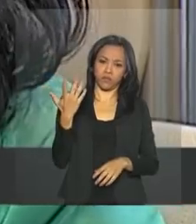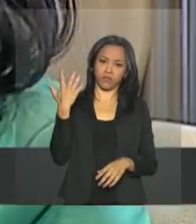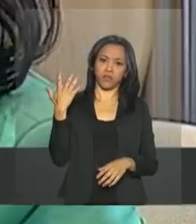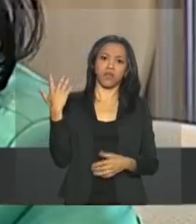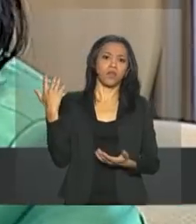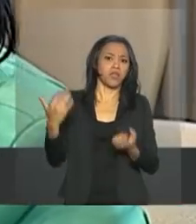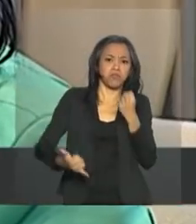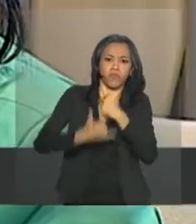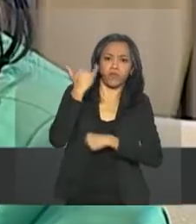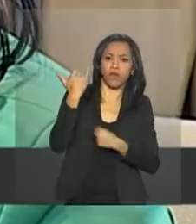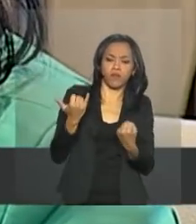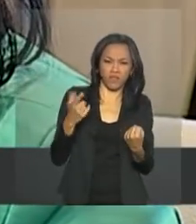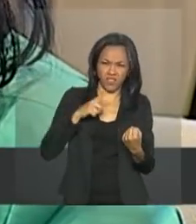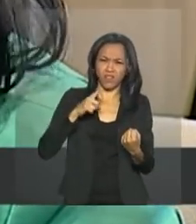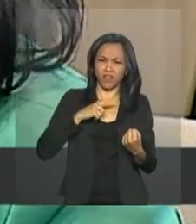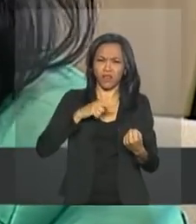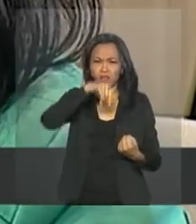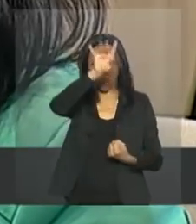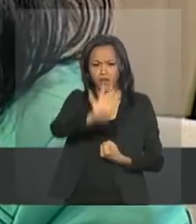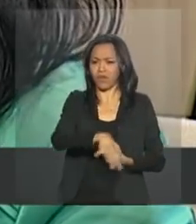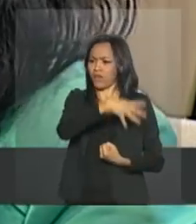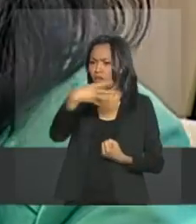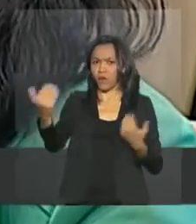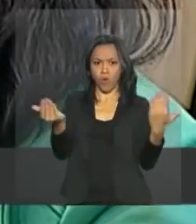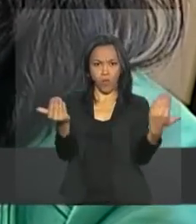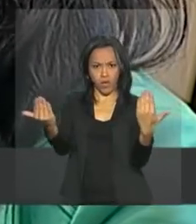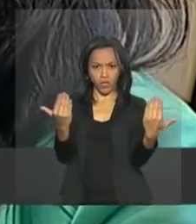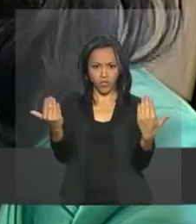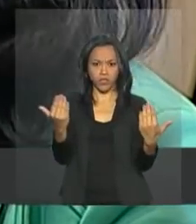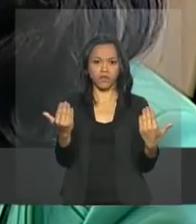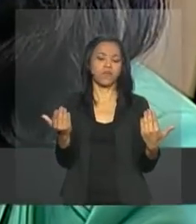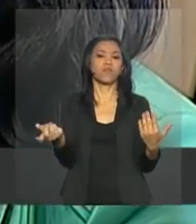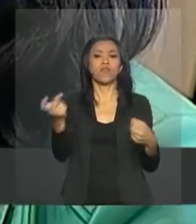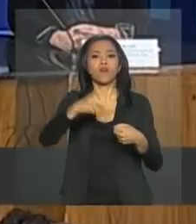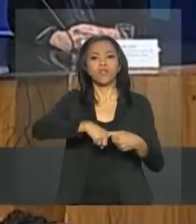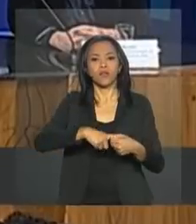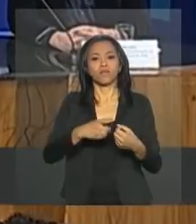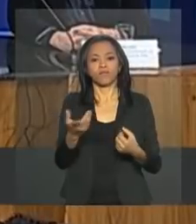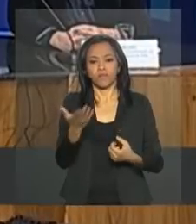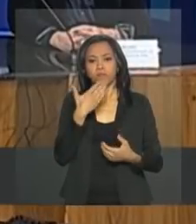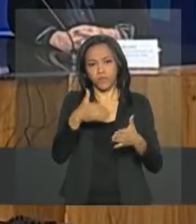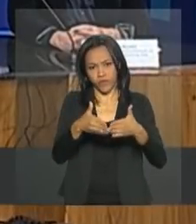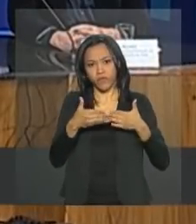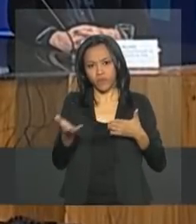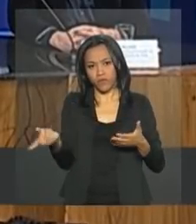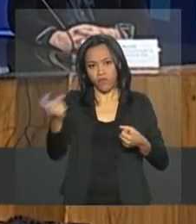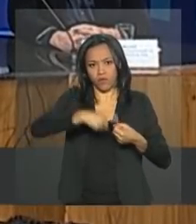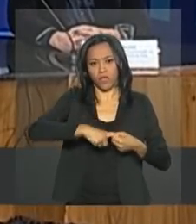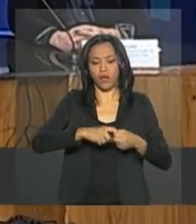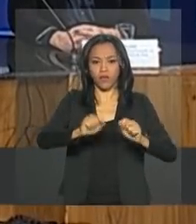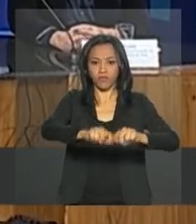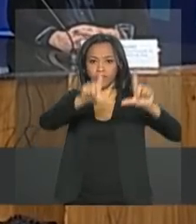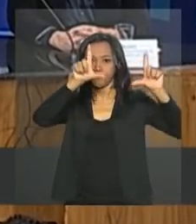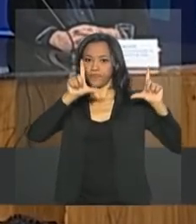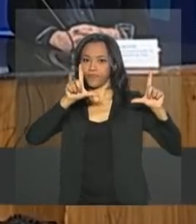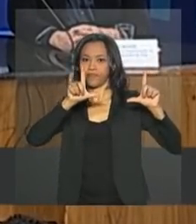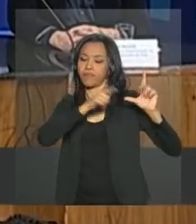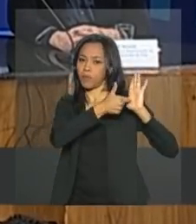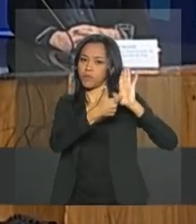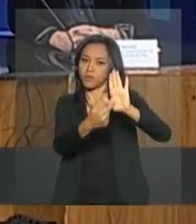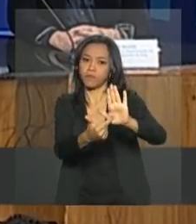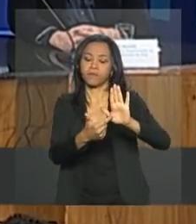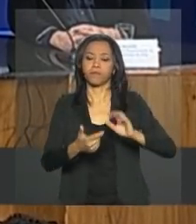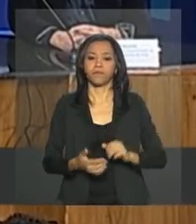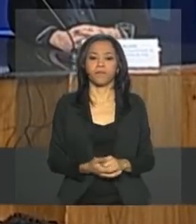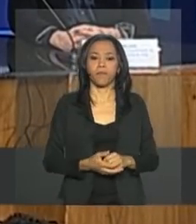tem até um quadro comparativo com as drogas não não não volta volta àquele que é comparativo por favor não mais para frente passa